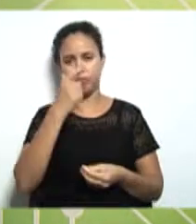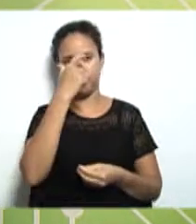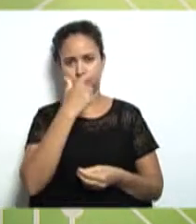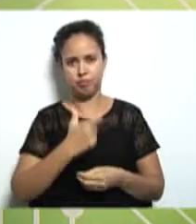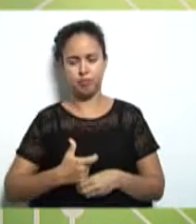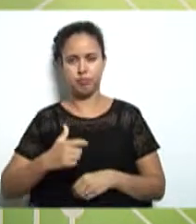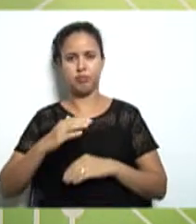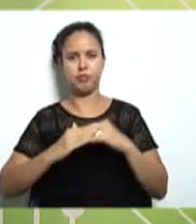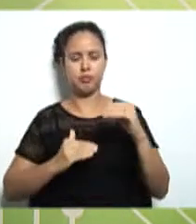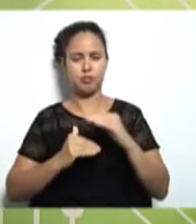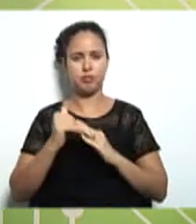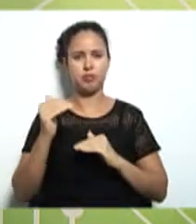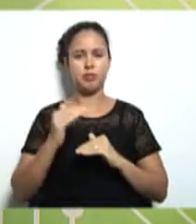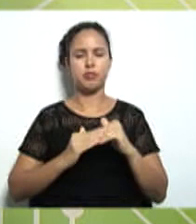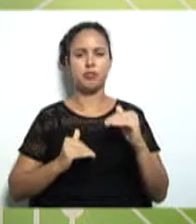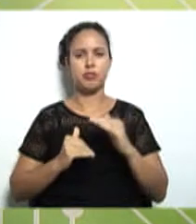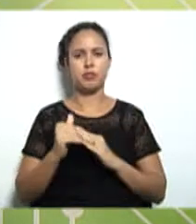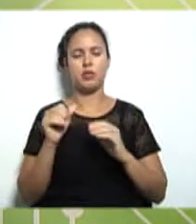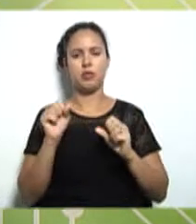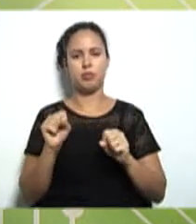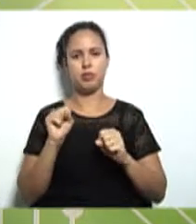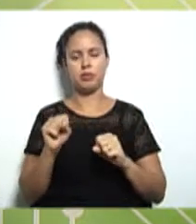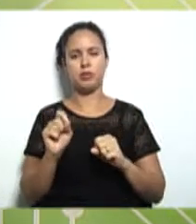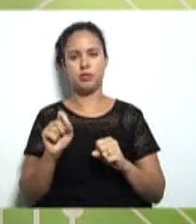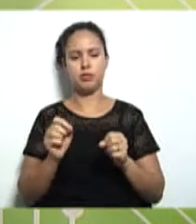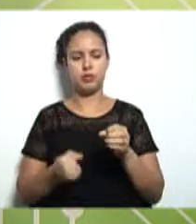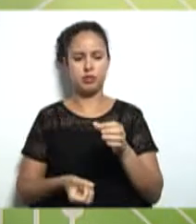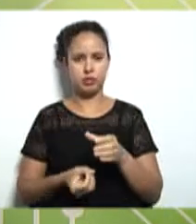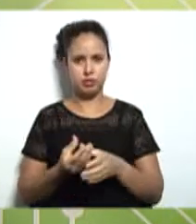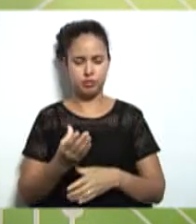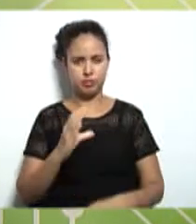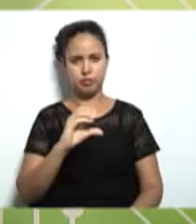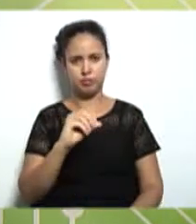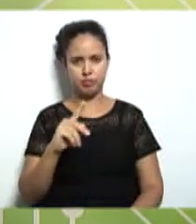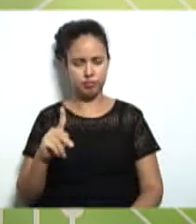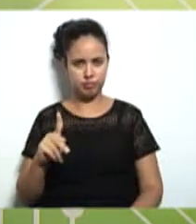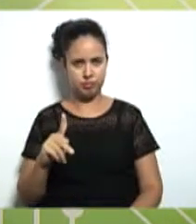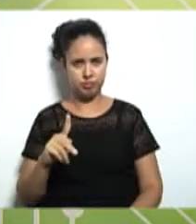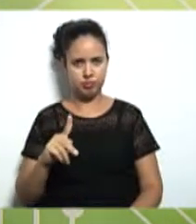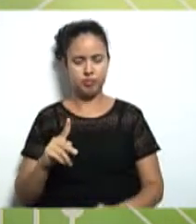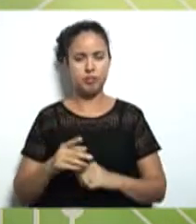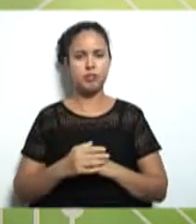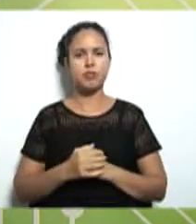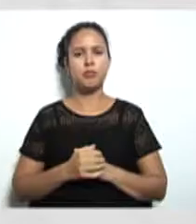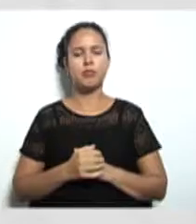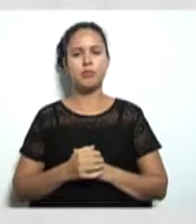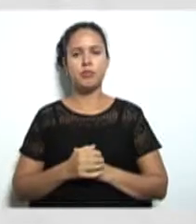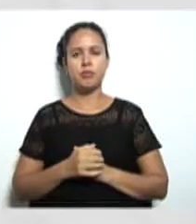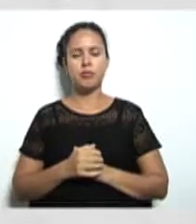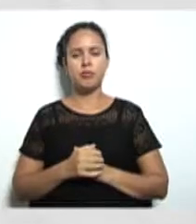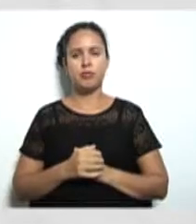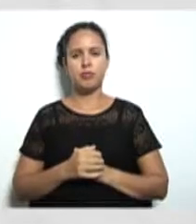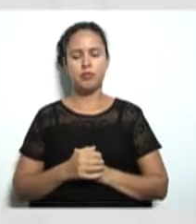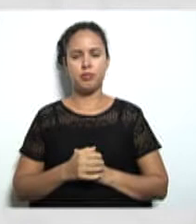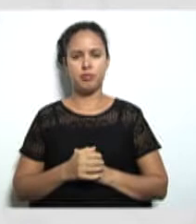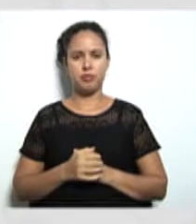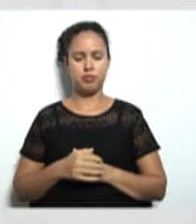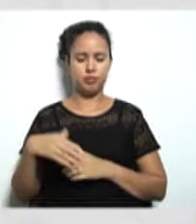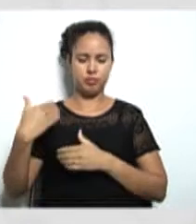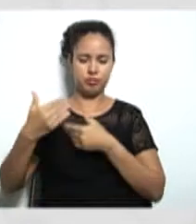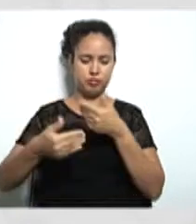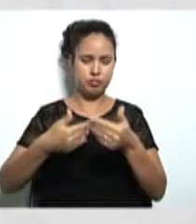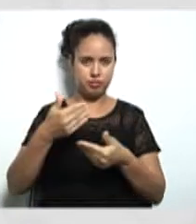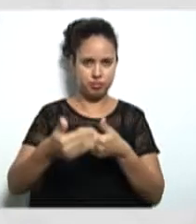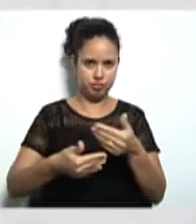com essa competência, eu posso criar cooperativas, que é atuar na formação e no desenvolvimento